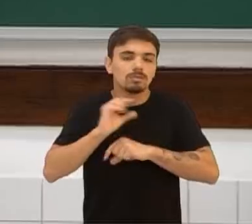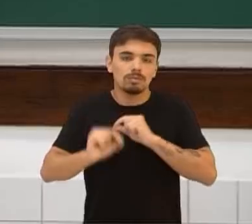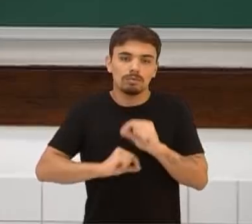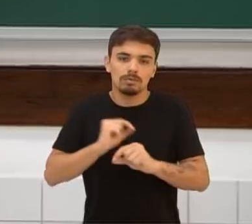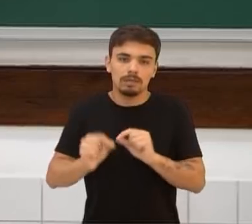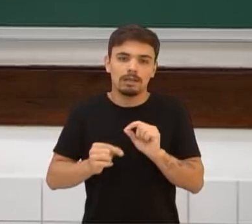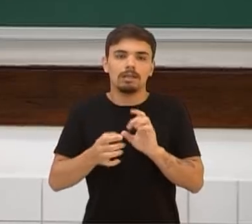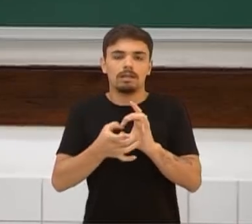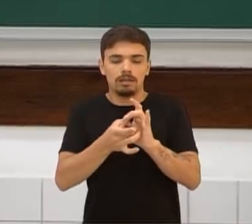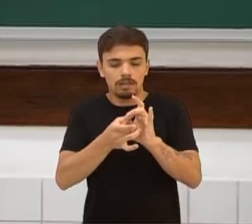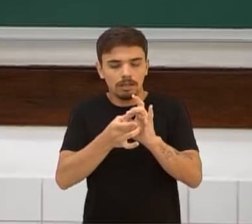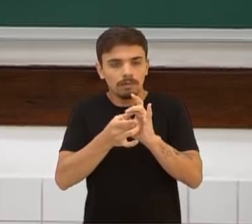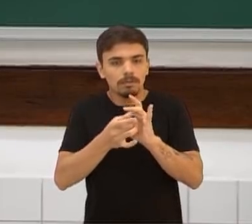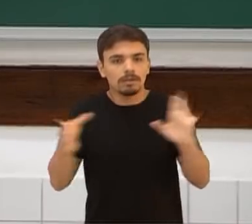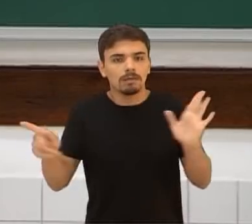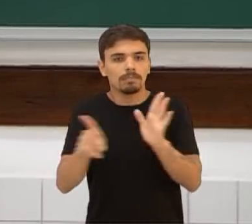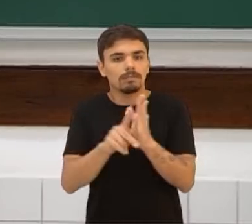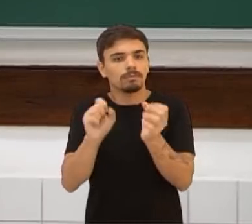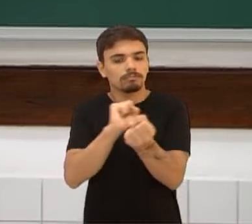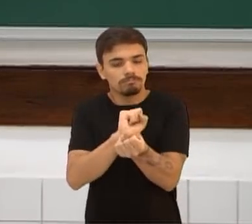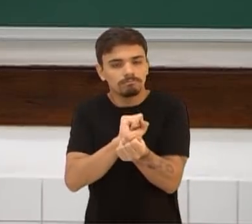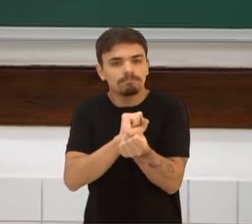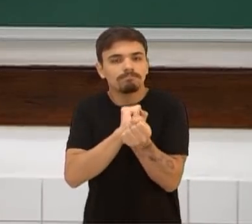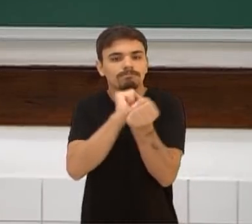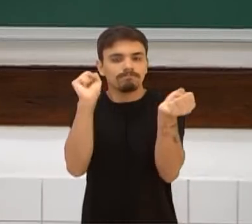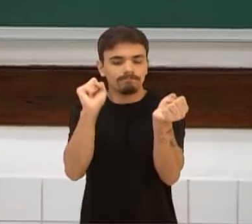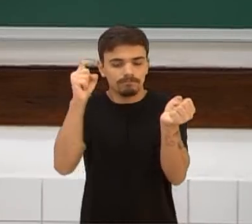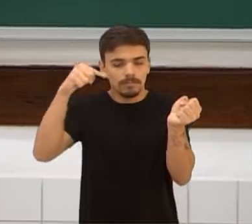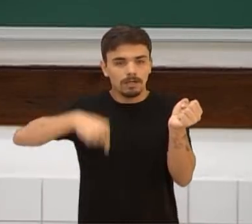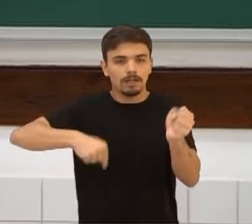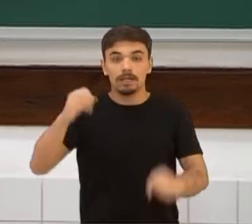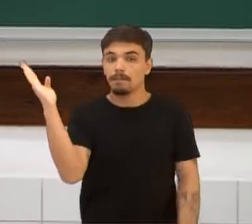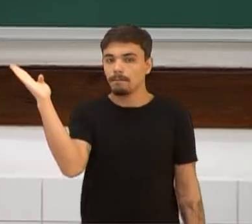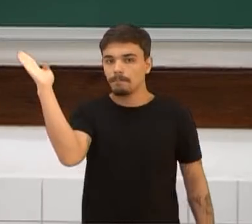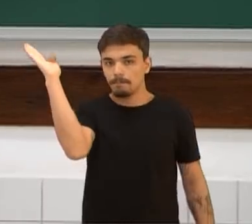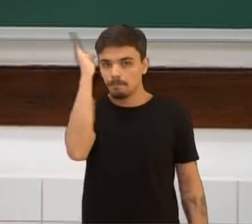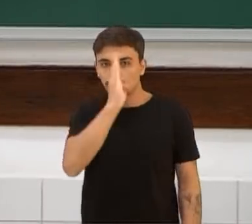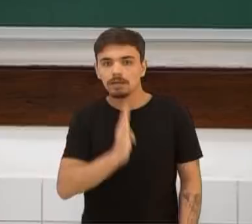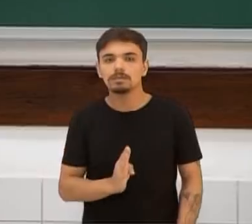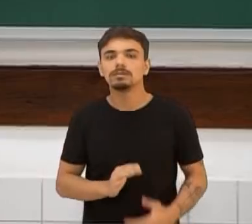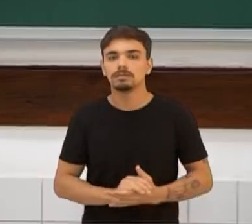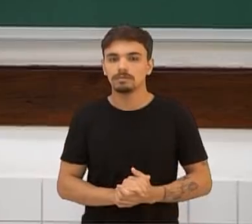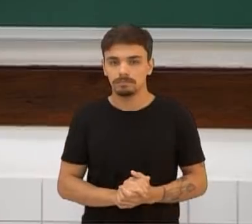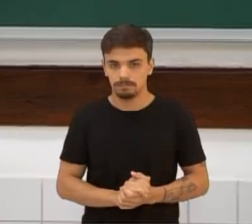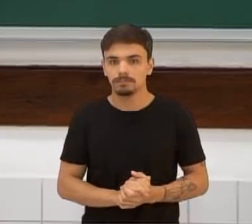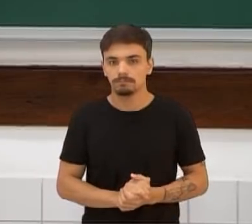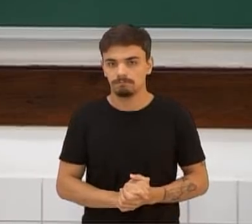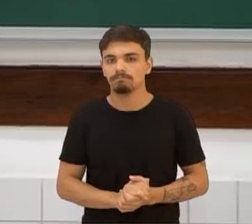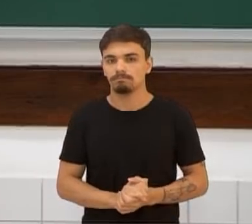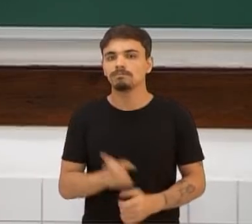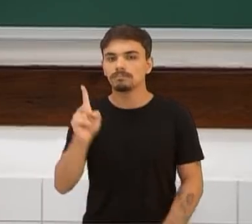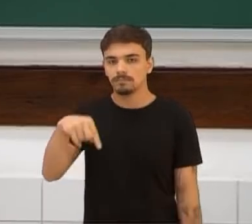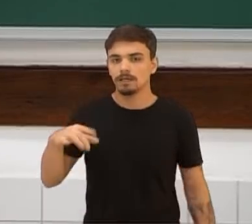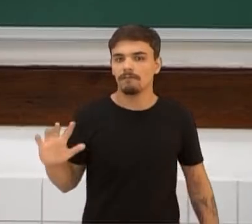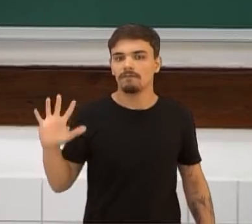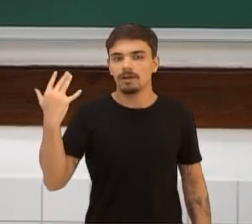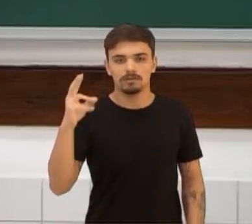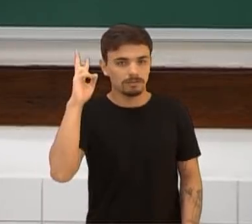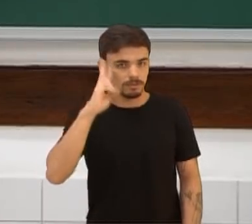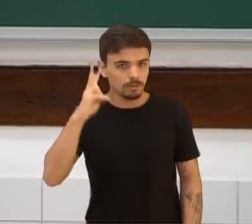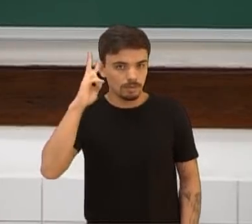a liberdade dos escravizados no nosso país. Esse é um fato